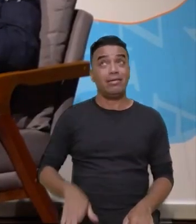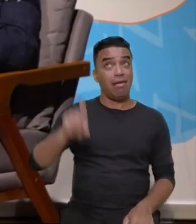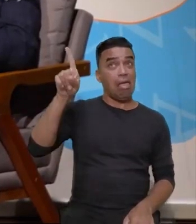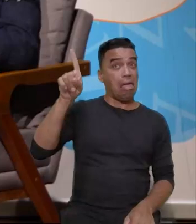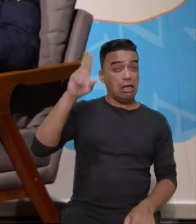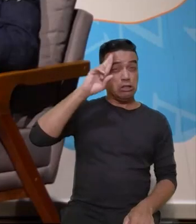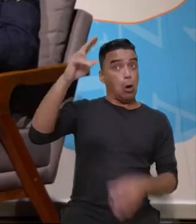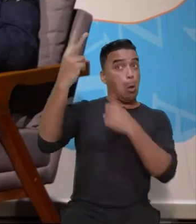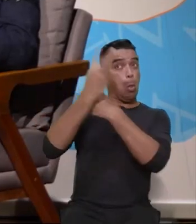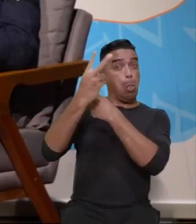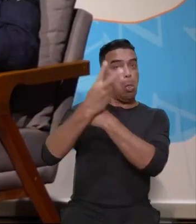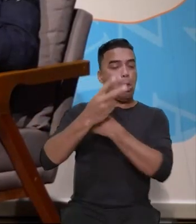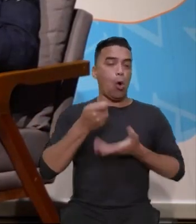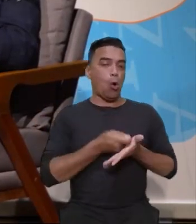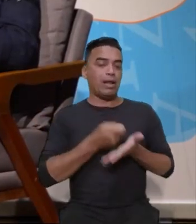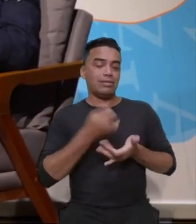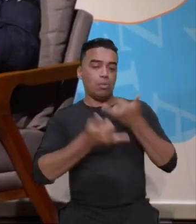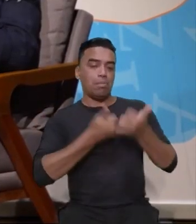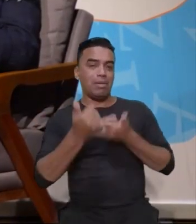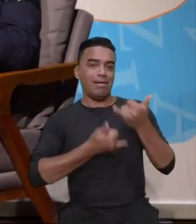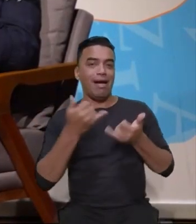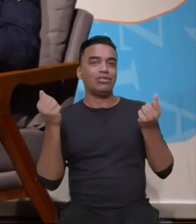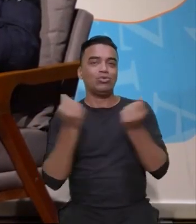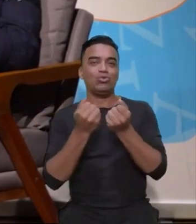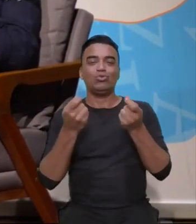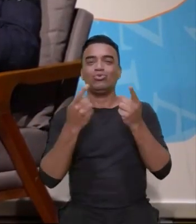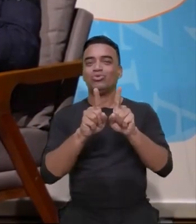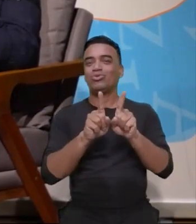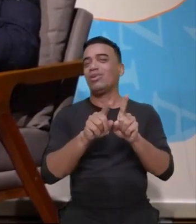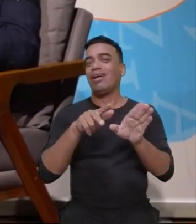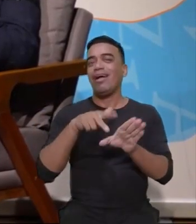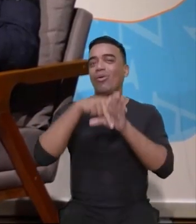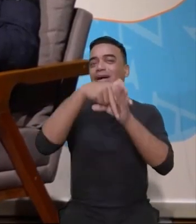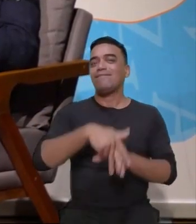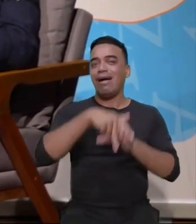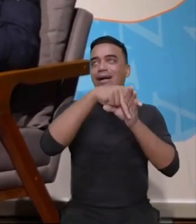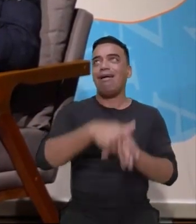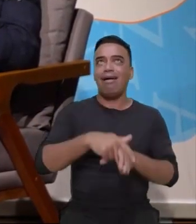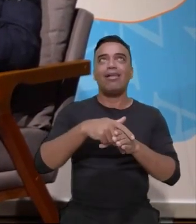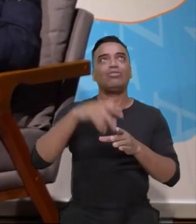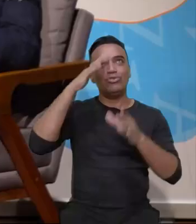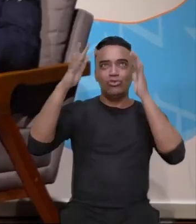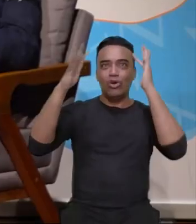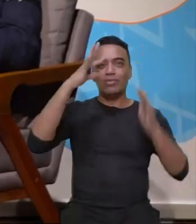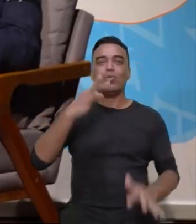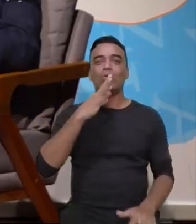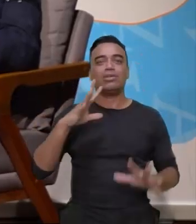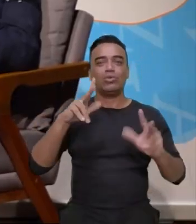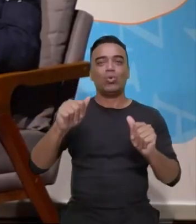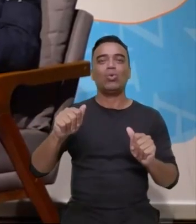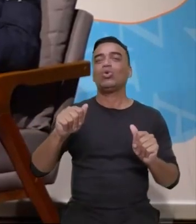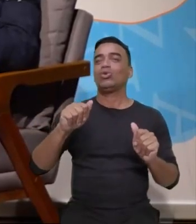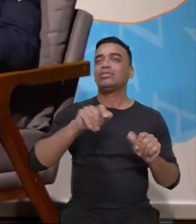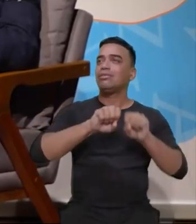moço. Tinha a obrigação de brincar com ele. Era o cavalo onde o mocinho galopava, sonhando conhecer todas as terras